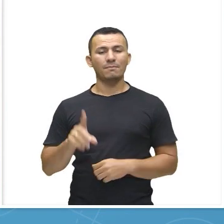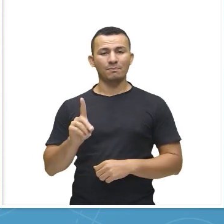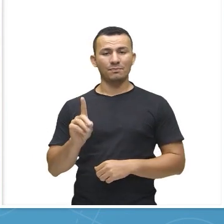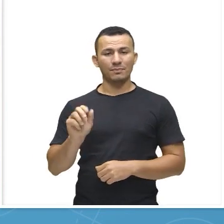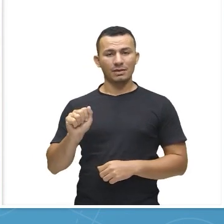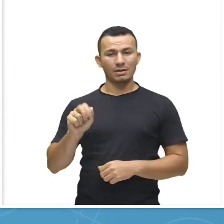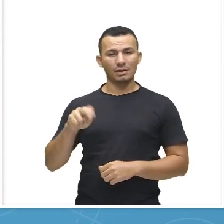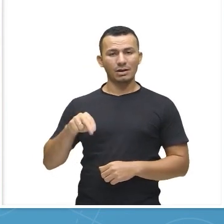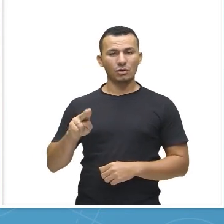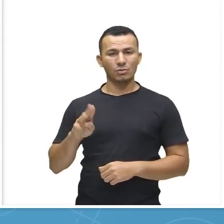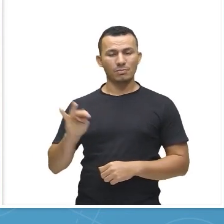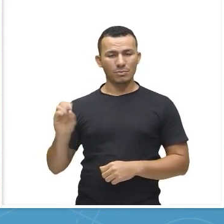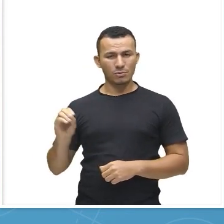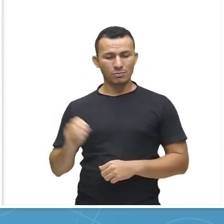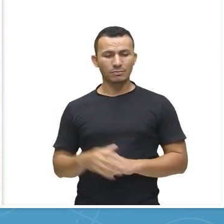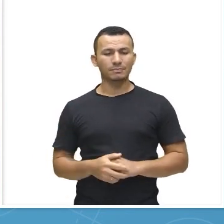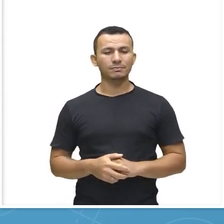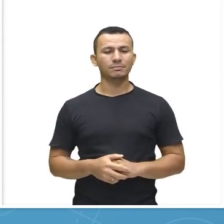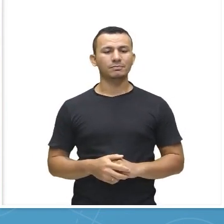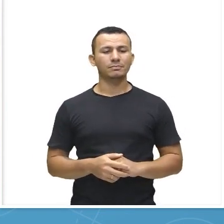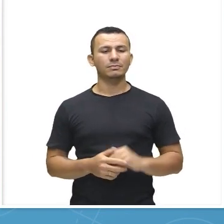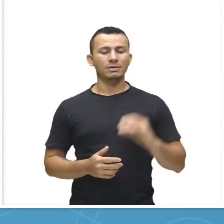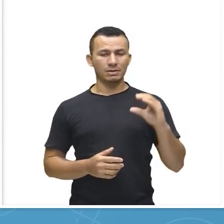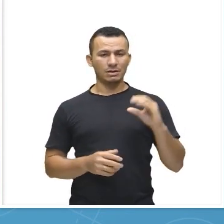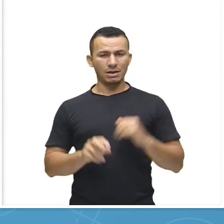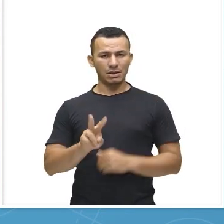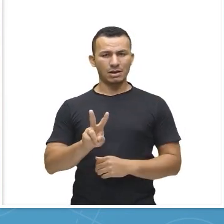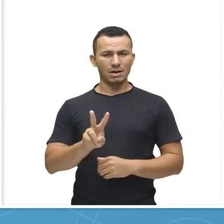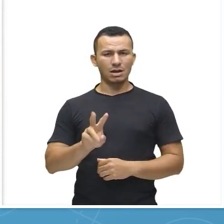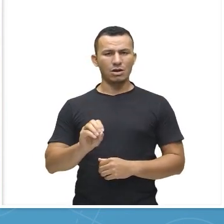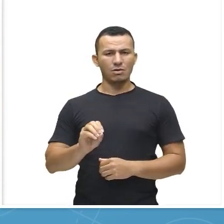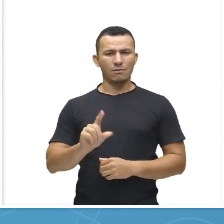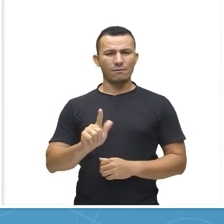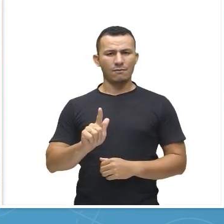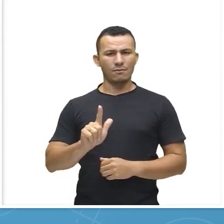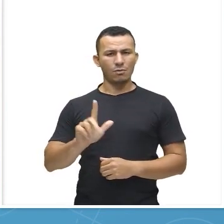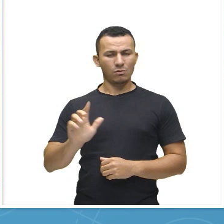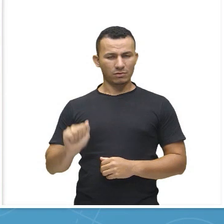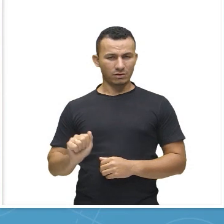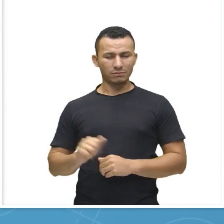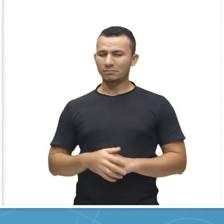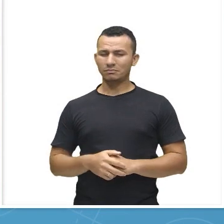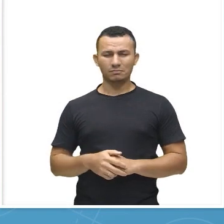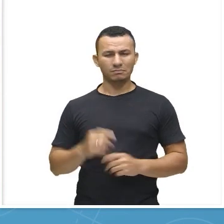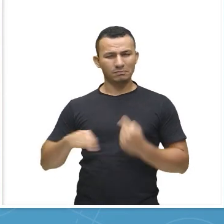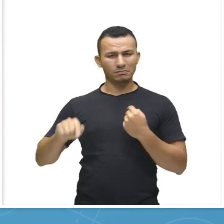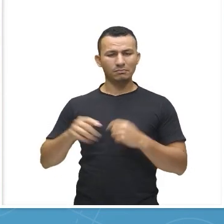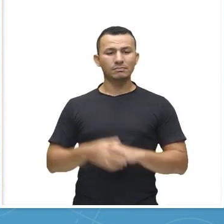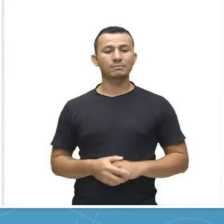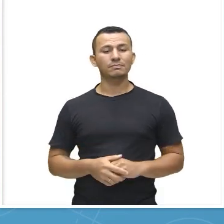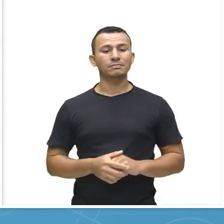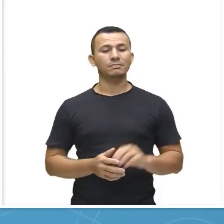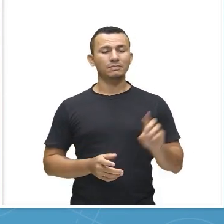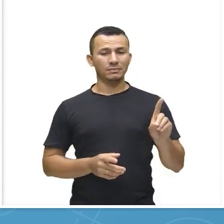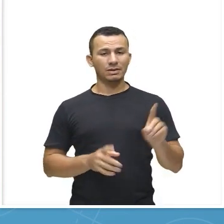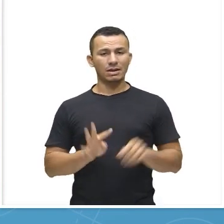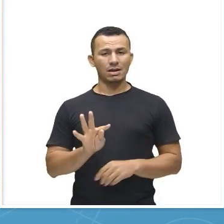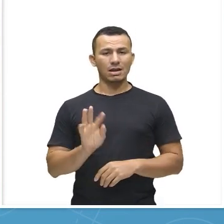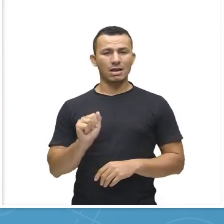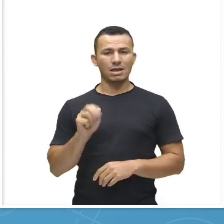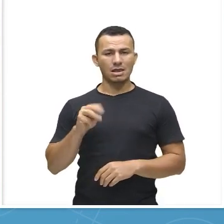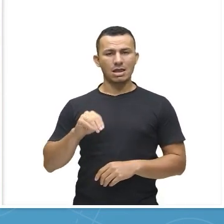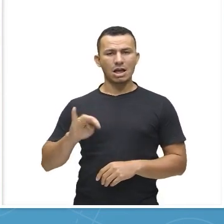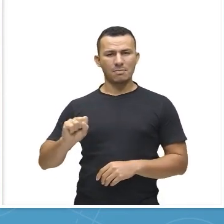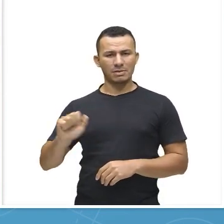inclusive. Letra C, o Rio Volga? Também não. E letra B, o Rio Tamisa? Também não. Então,